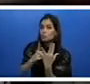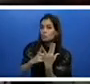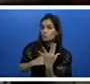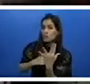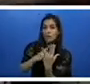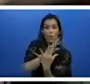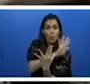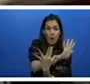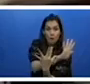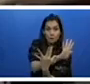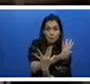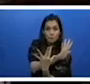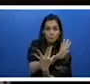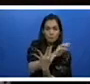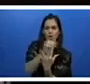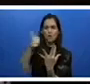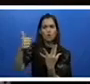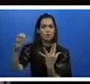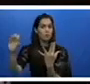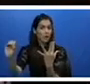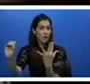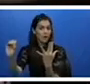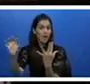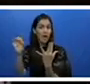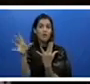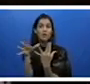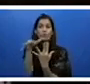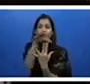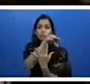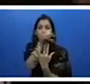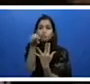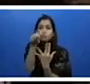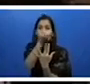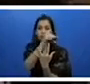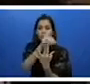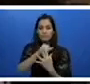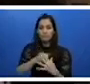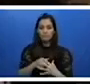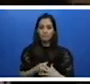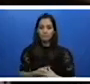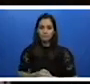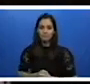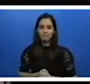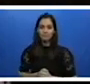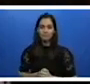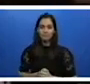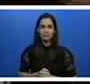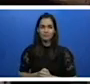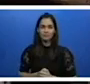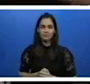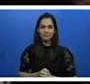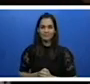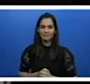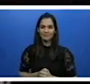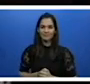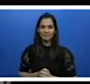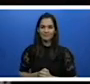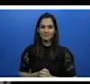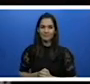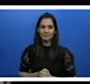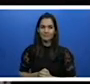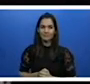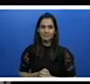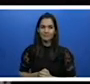4, nem o 10. Só que está entre os dois, ó. Entre o 4 e o 10.